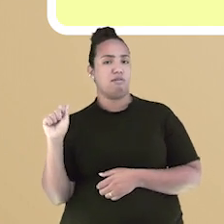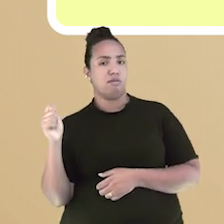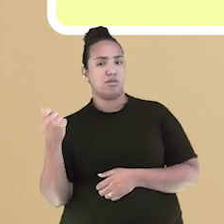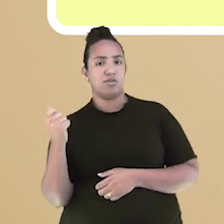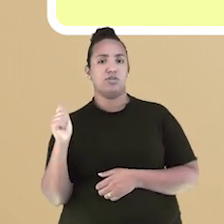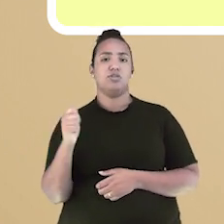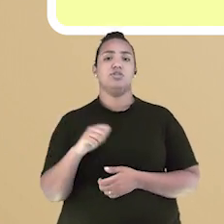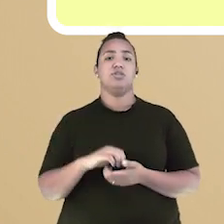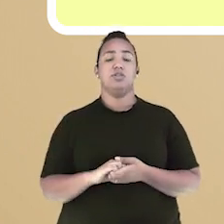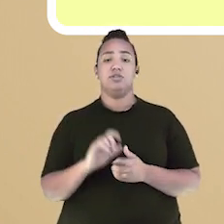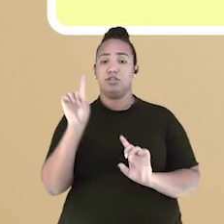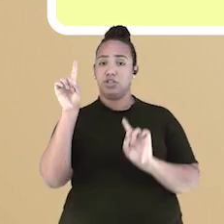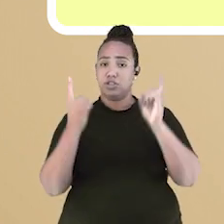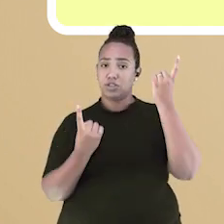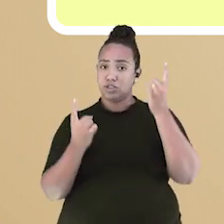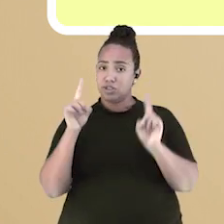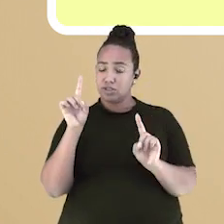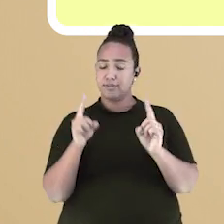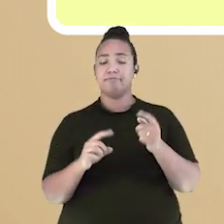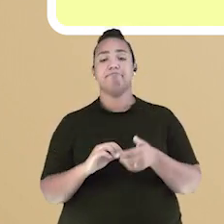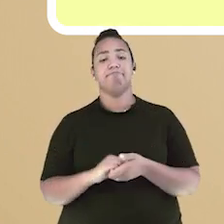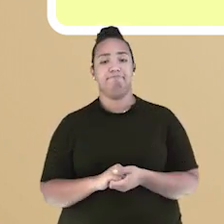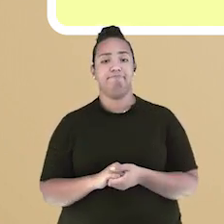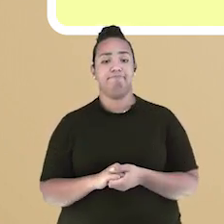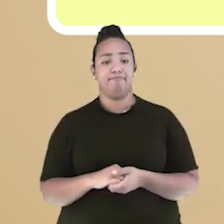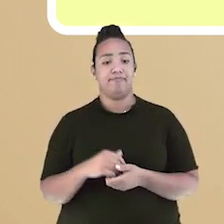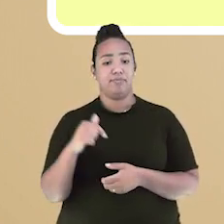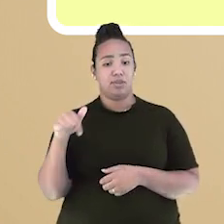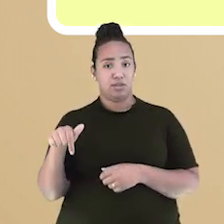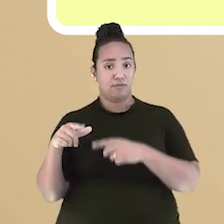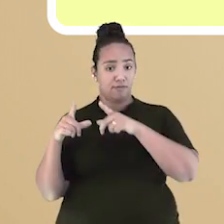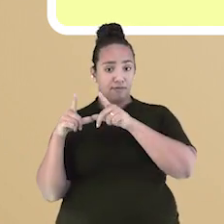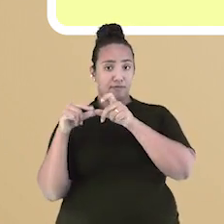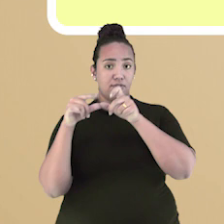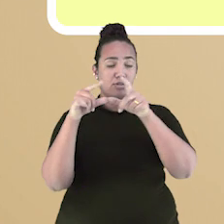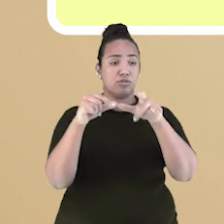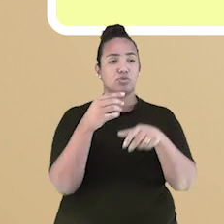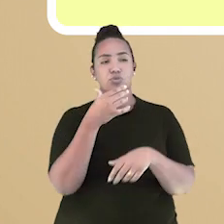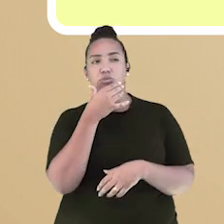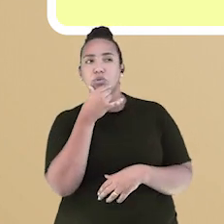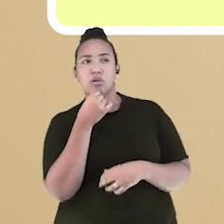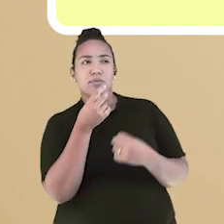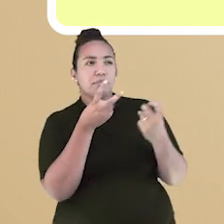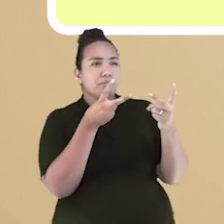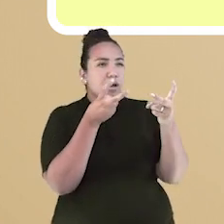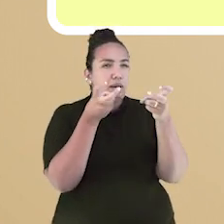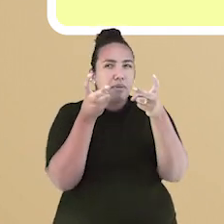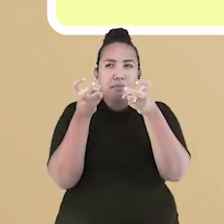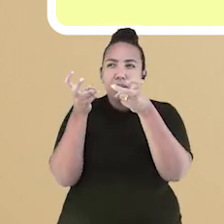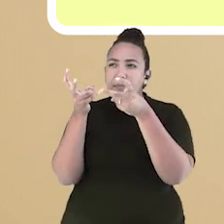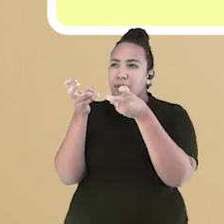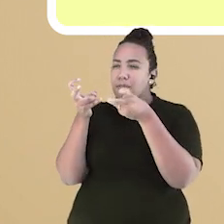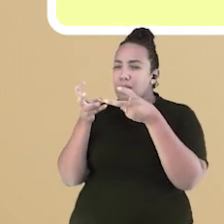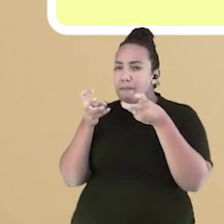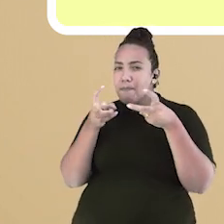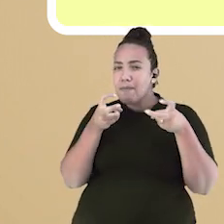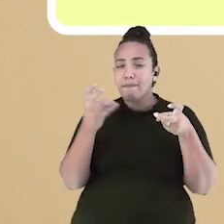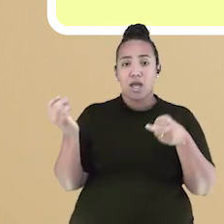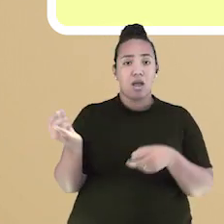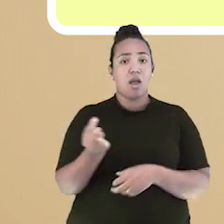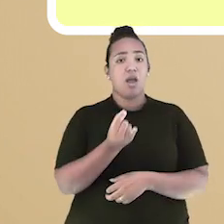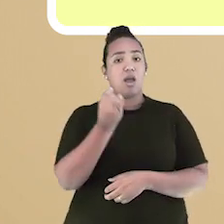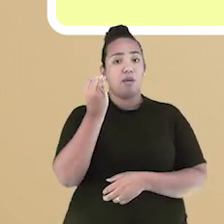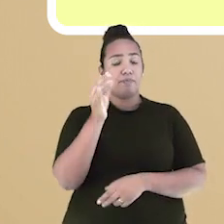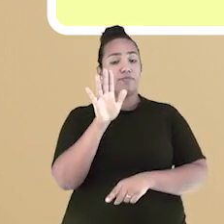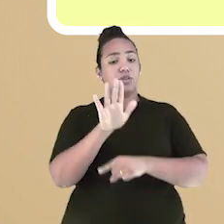e Peru. Essa viagem permitiu que o naturalista realizasse várias observações importantes e que foram essenciais para a